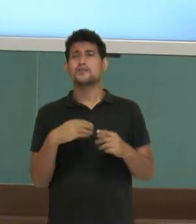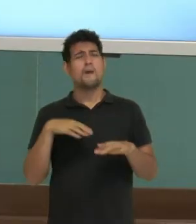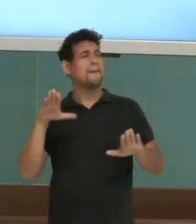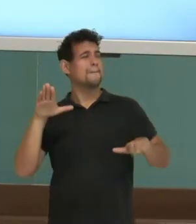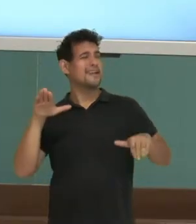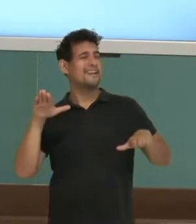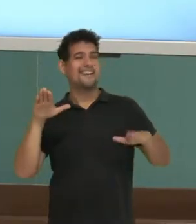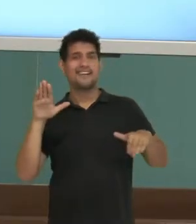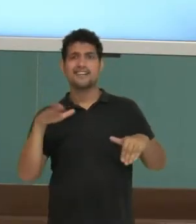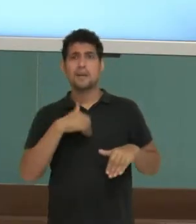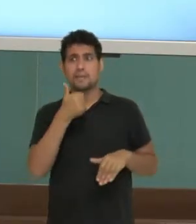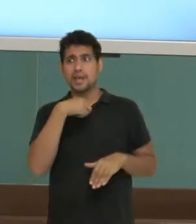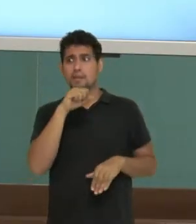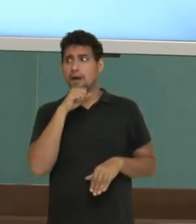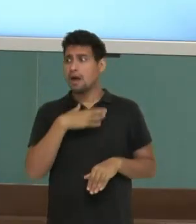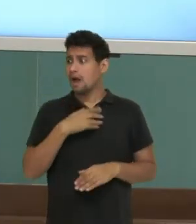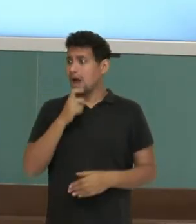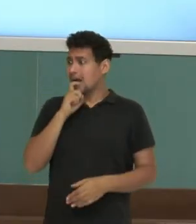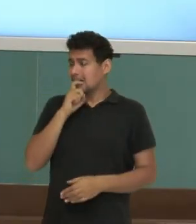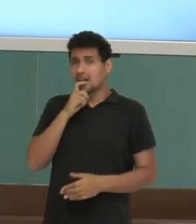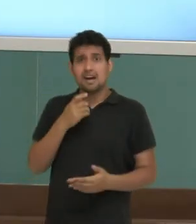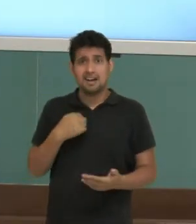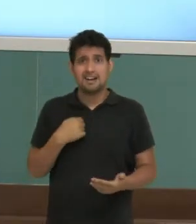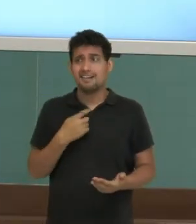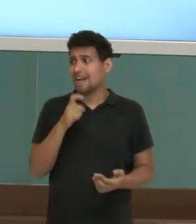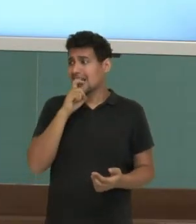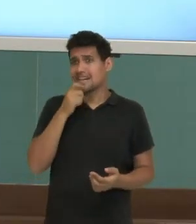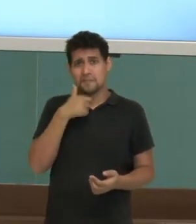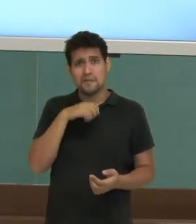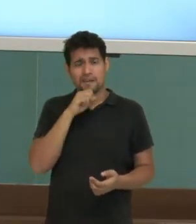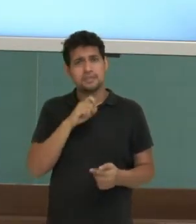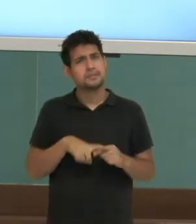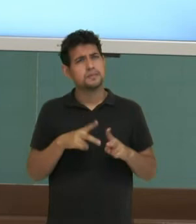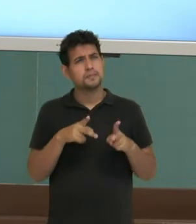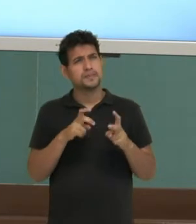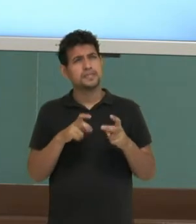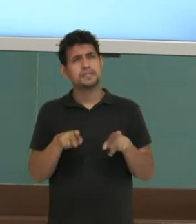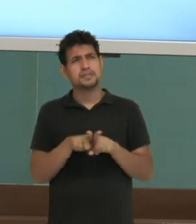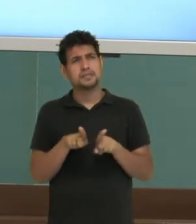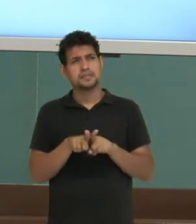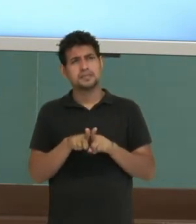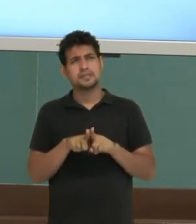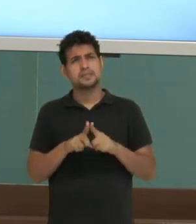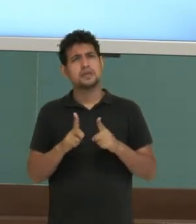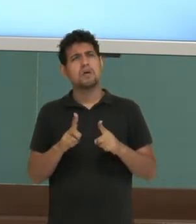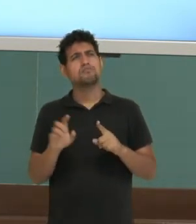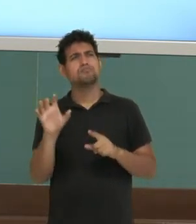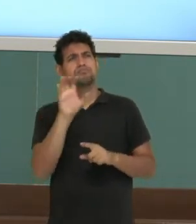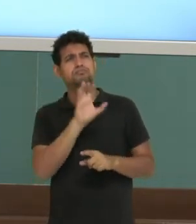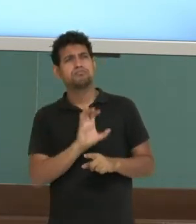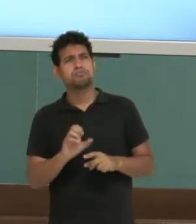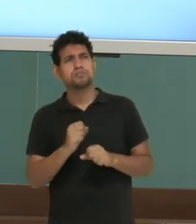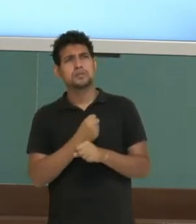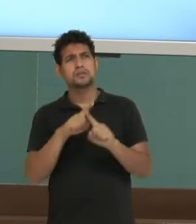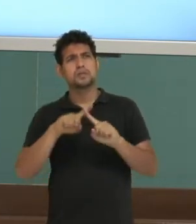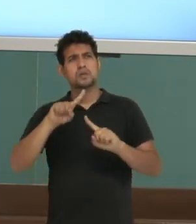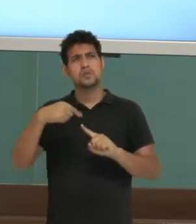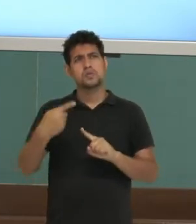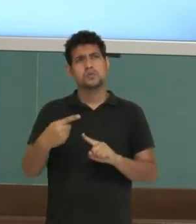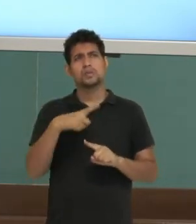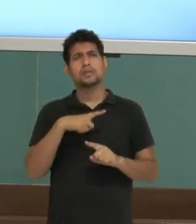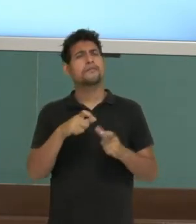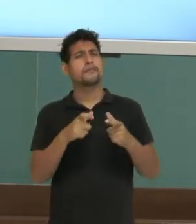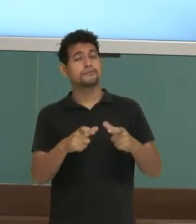praia. Minha mãe me deu inveja. Então vocês perceberam que no hemisfério estava uma estação do ano e no outro